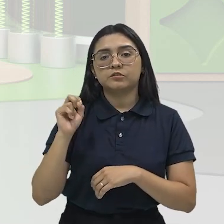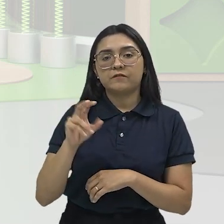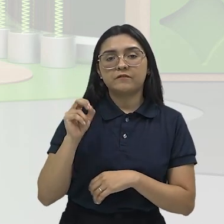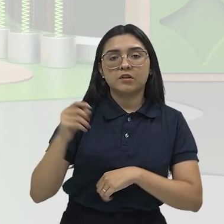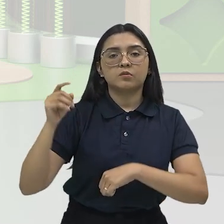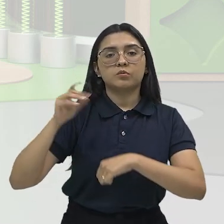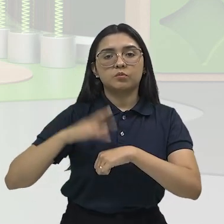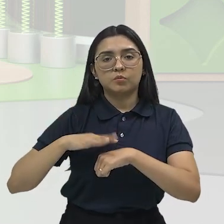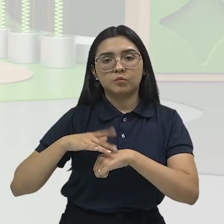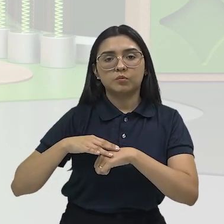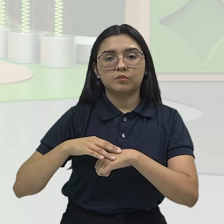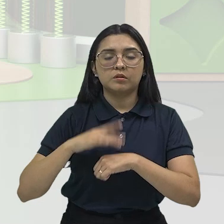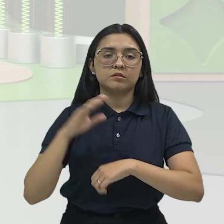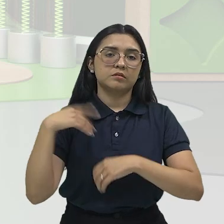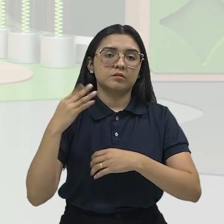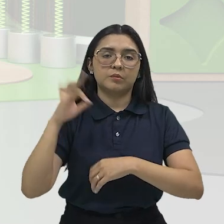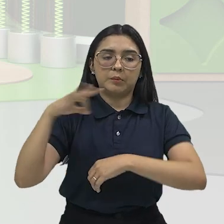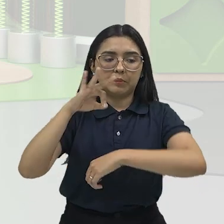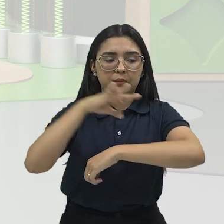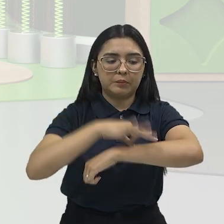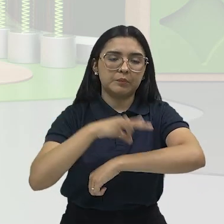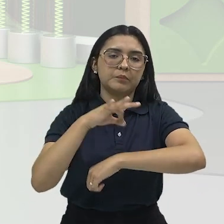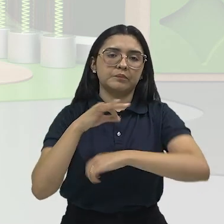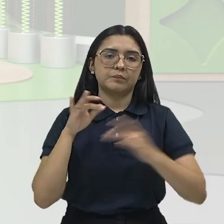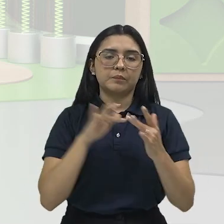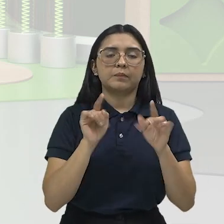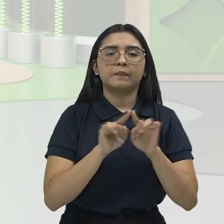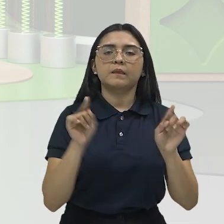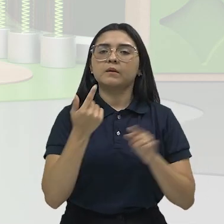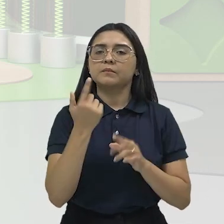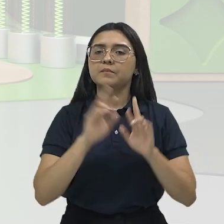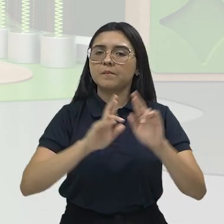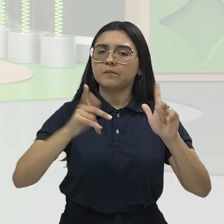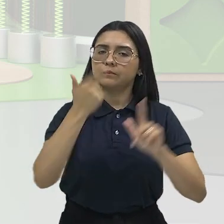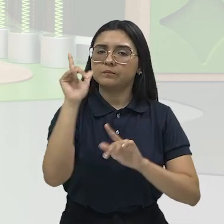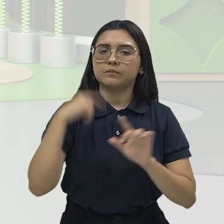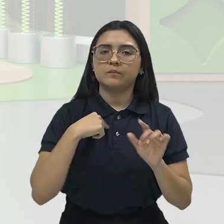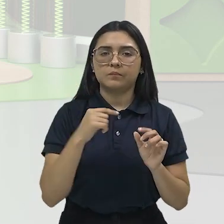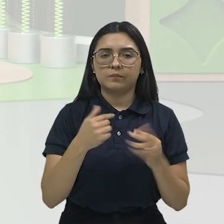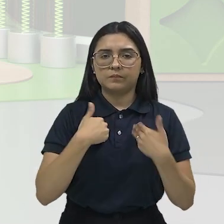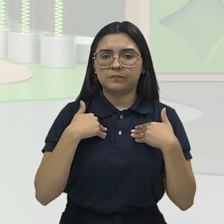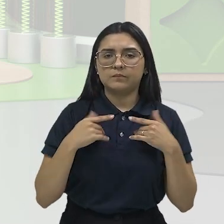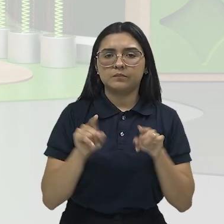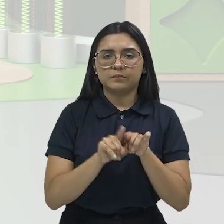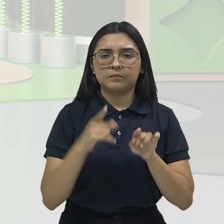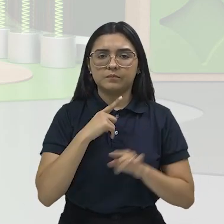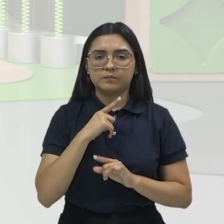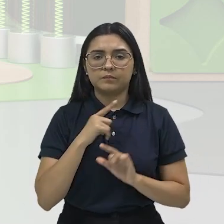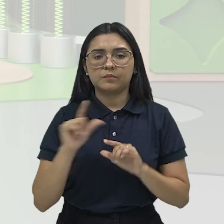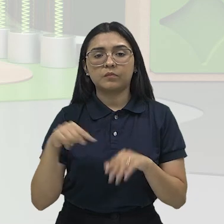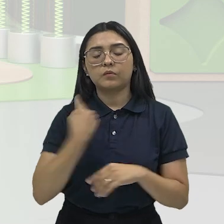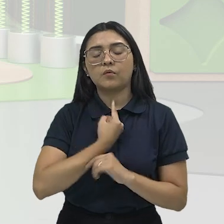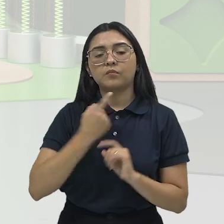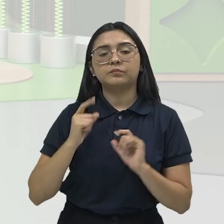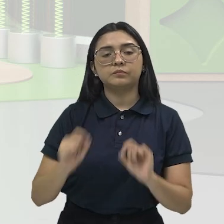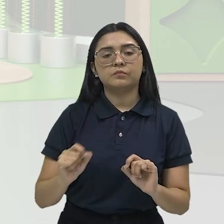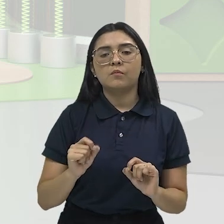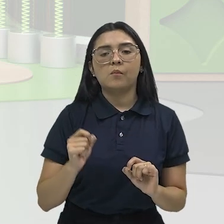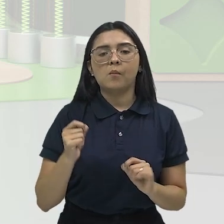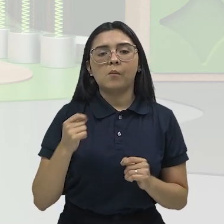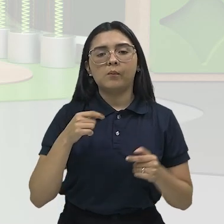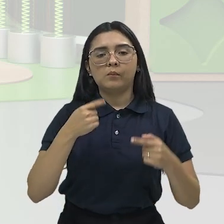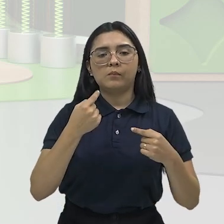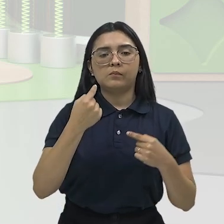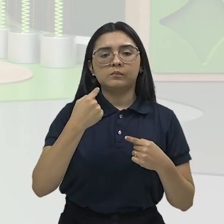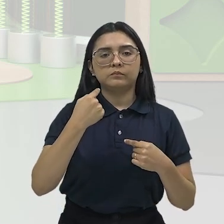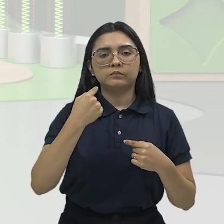têm contato com o ser humano. Mas diferente dos animais que já estavam em contato com eles, o nosso organismo não tem, então,